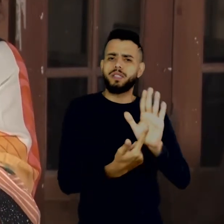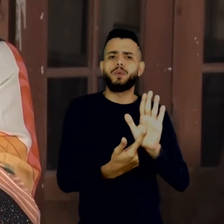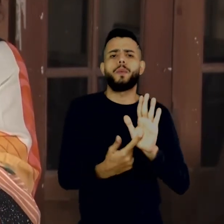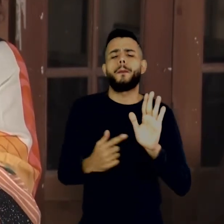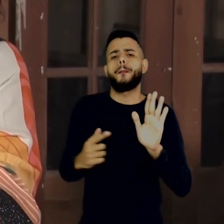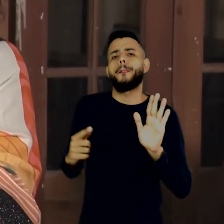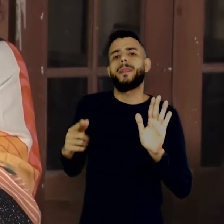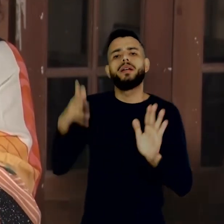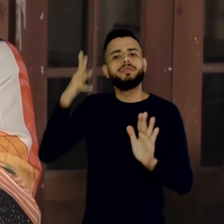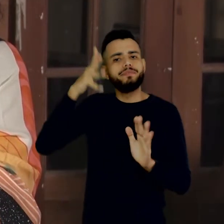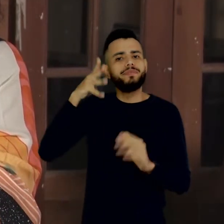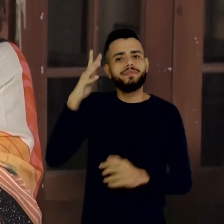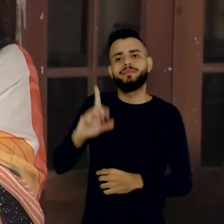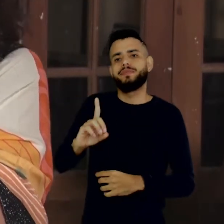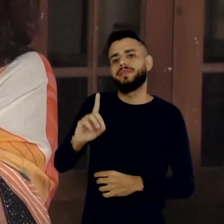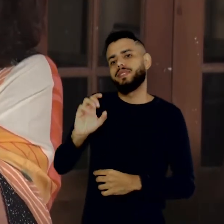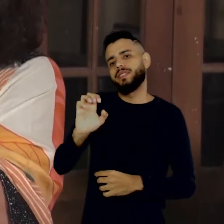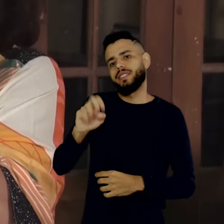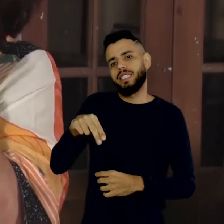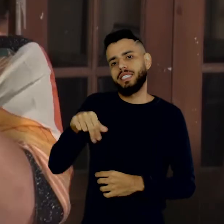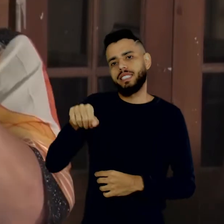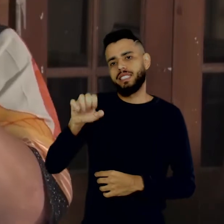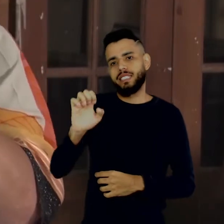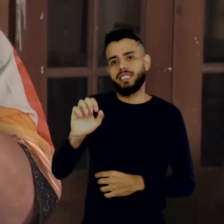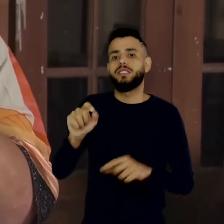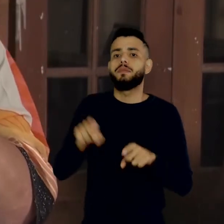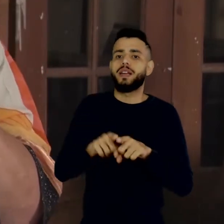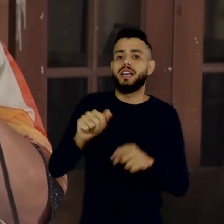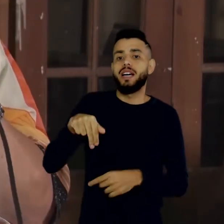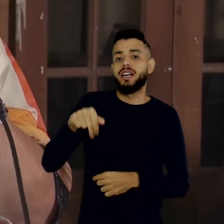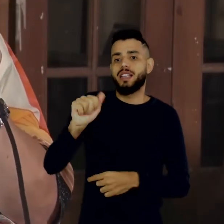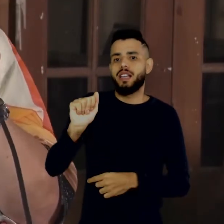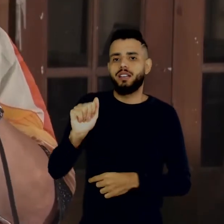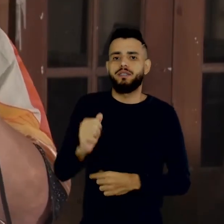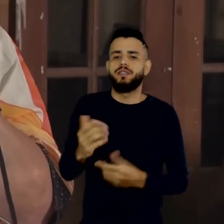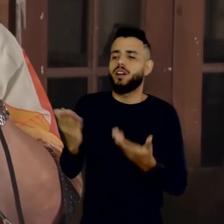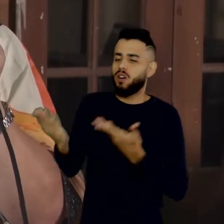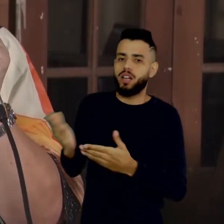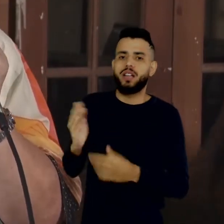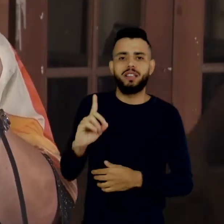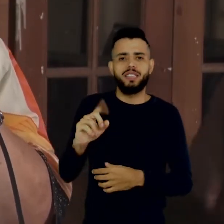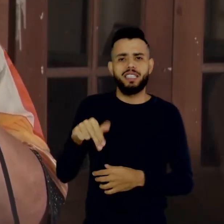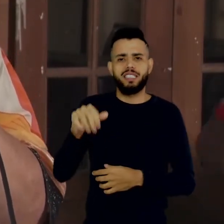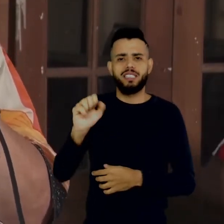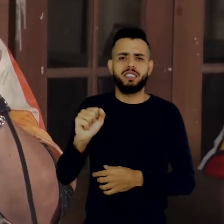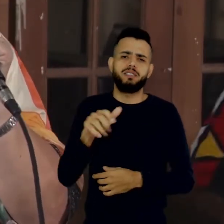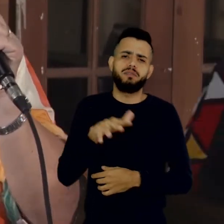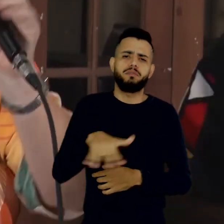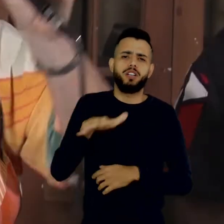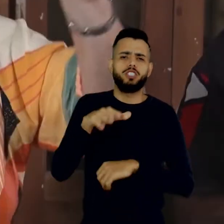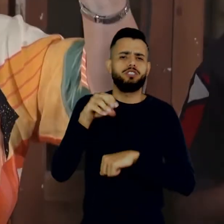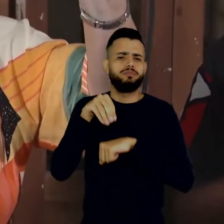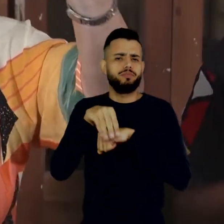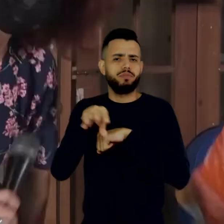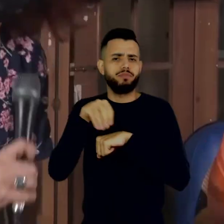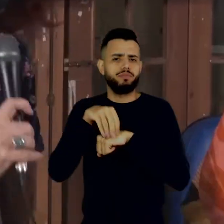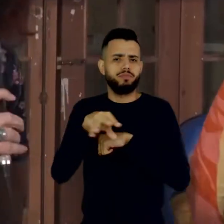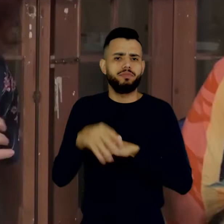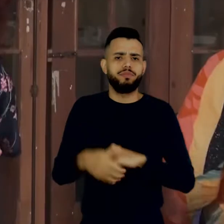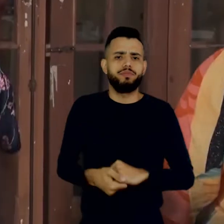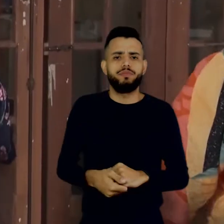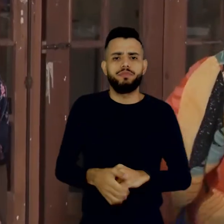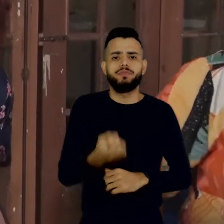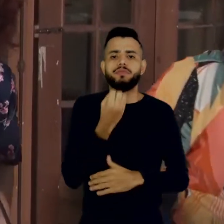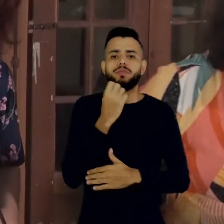da Denise e da Ana. E agora, então, eu passo para a Denise apresentar a parte das recomendações.